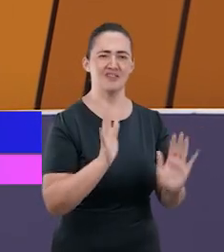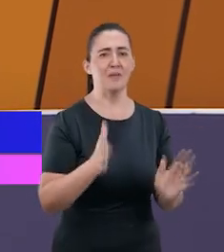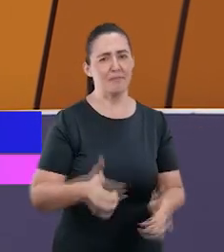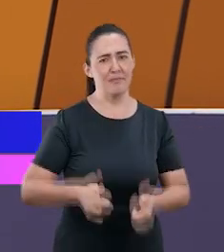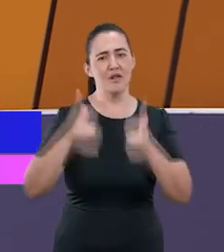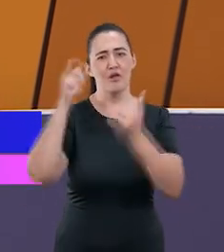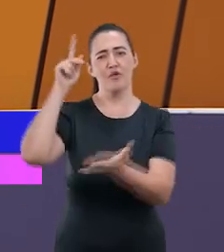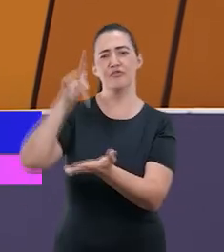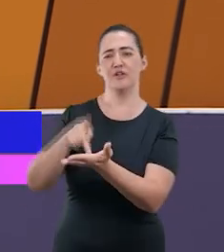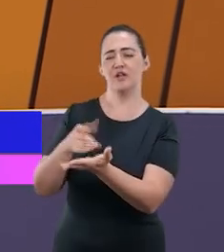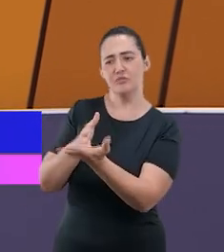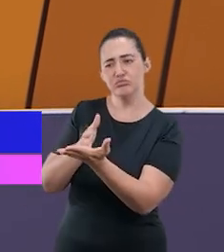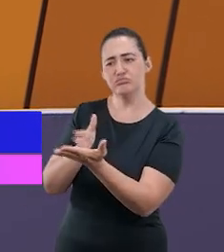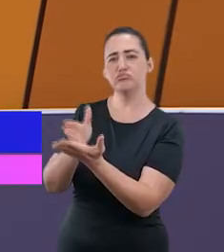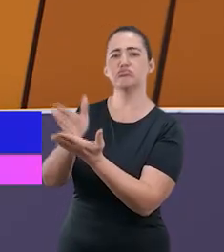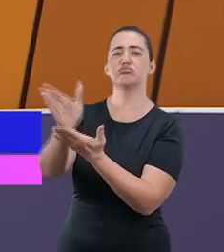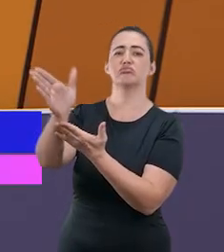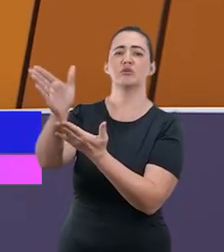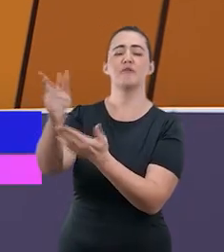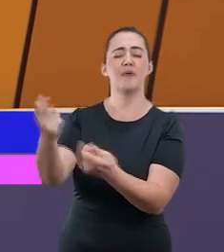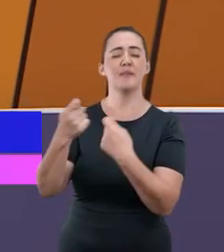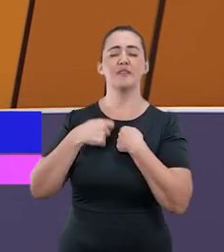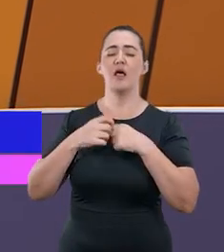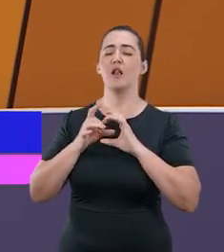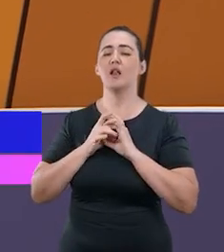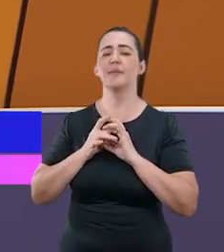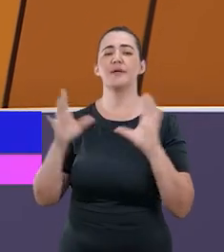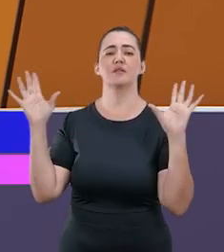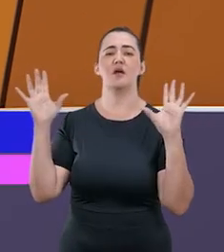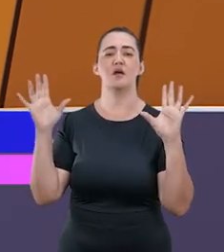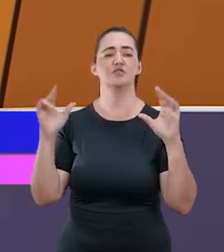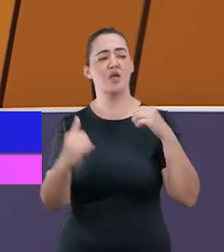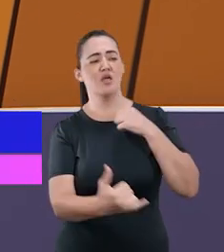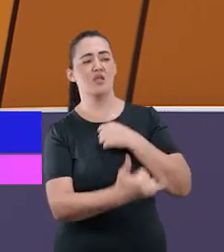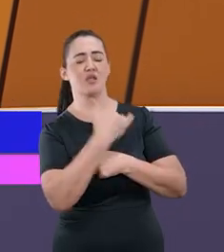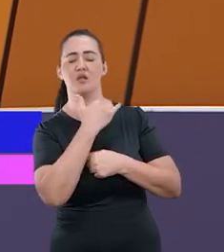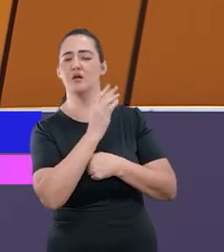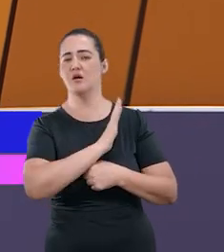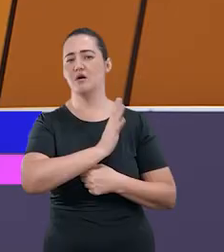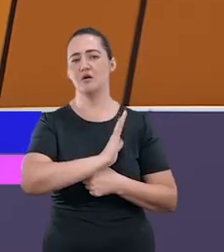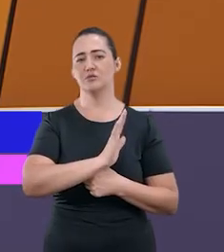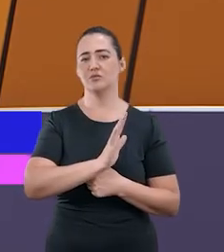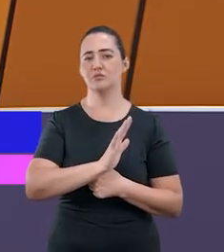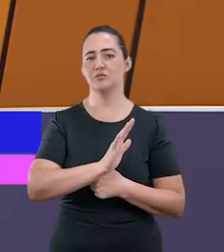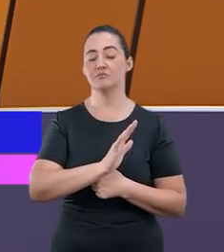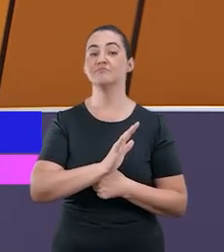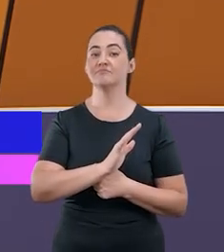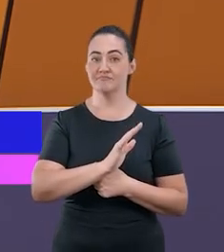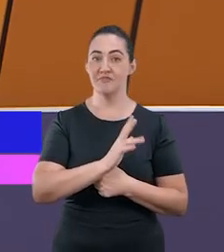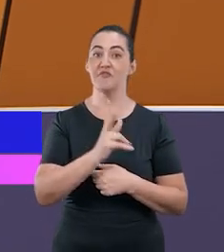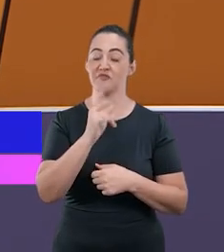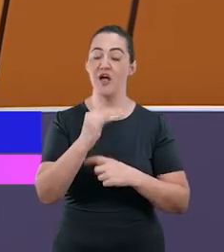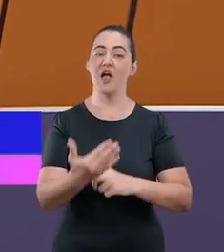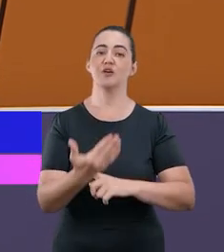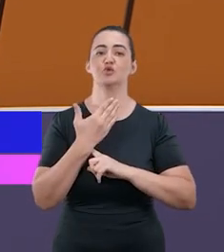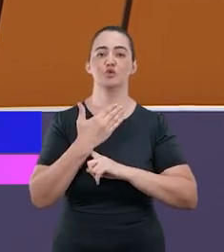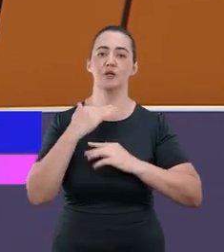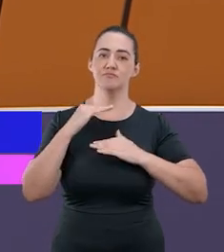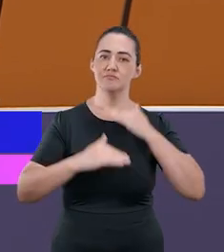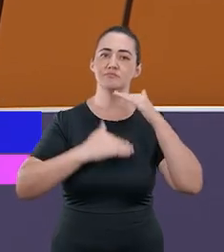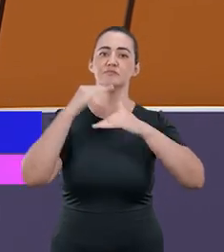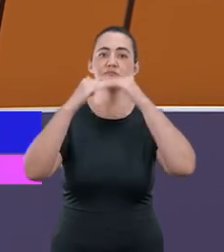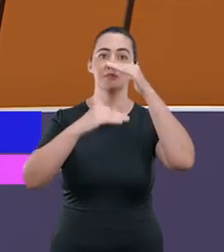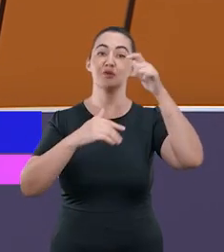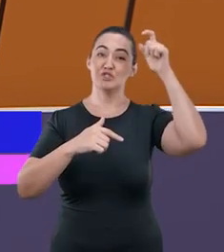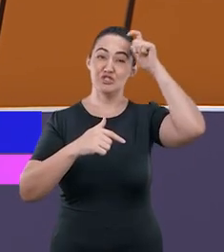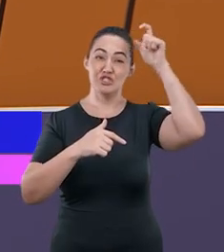vai te libertar do engano, vai te libertar da perdição, vai te libertar de tantas coisas ruins que o diabo